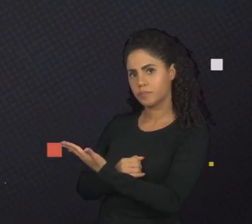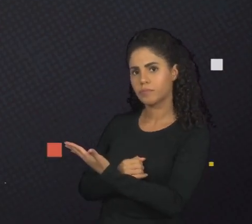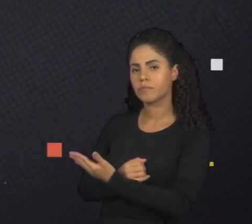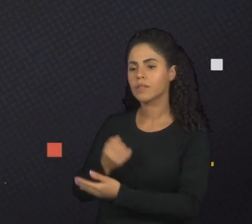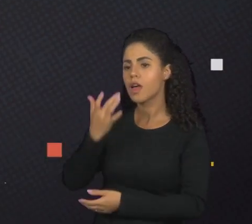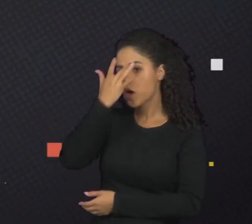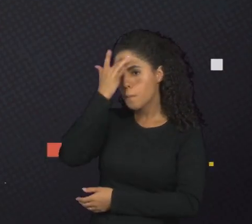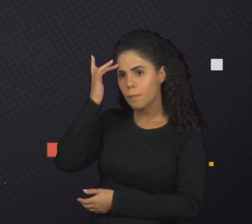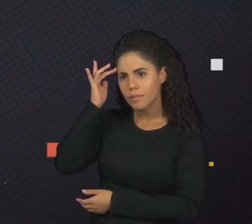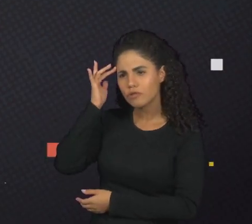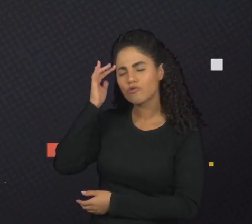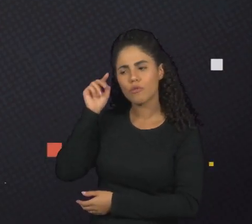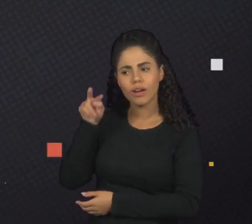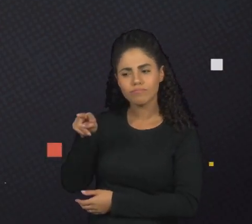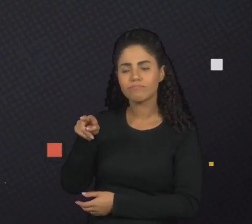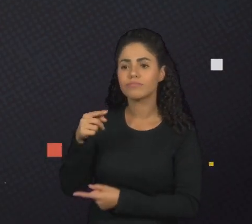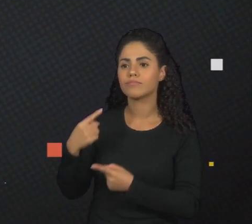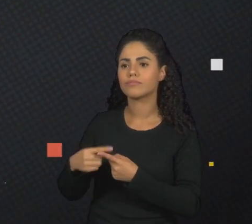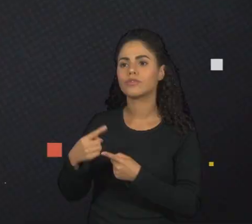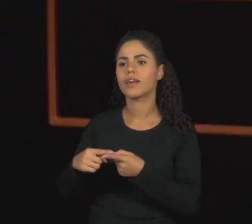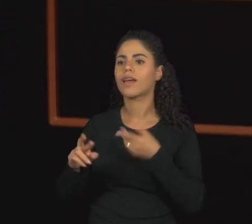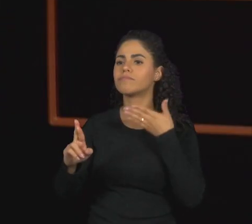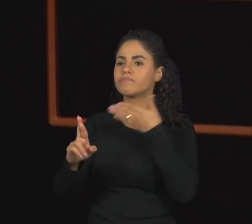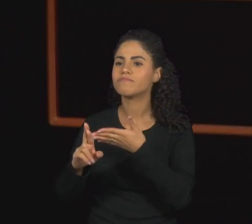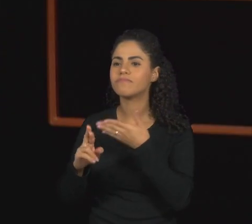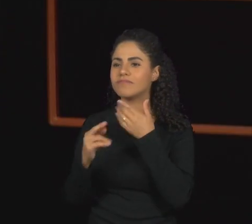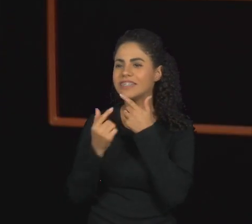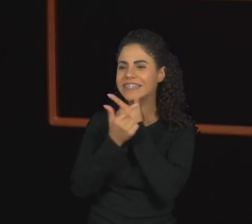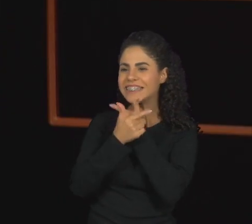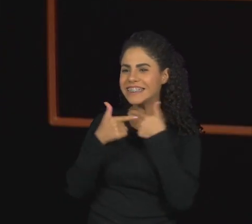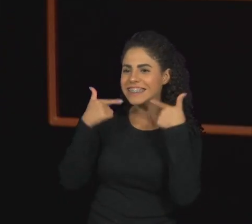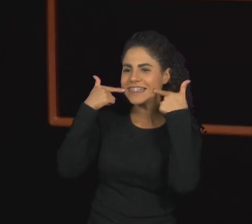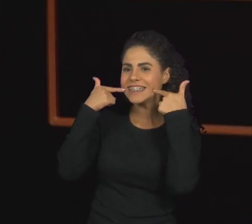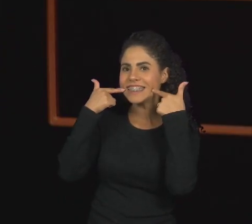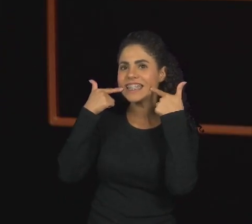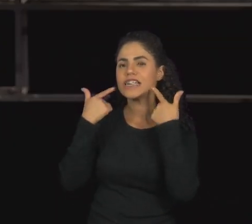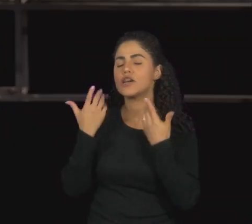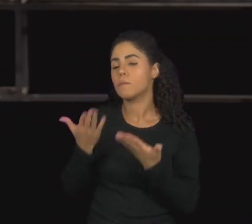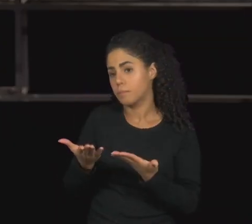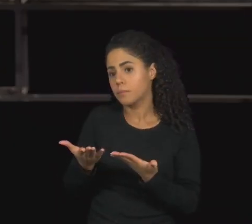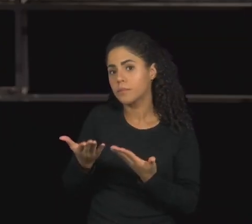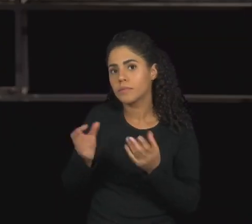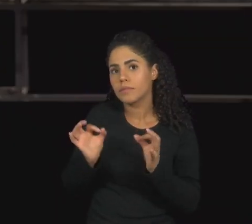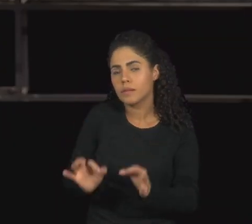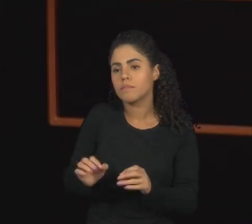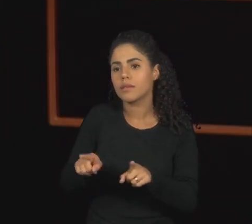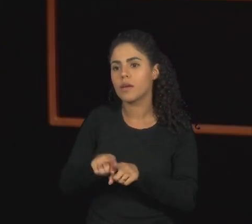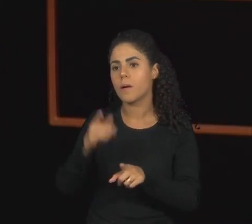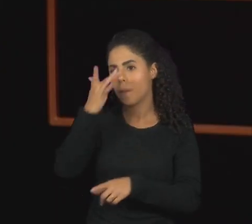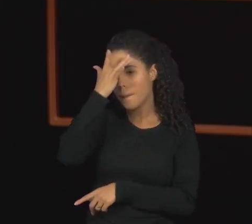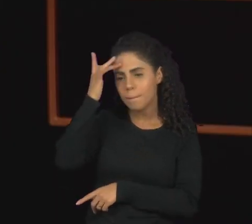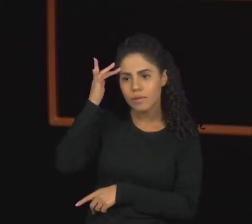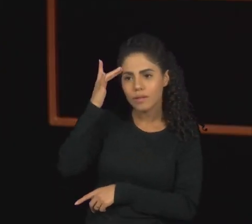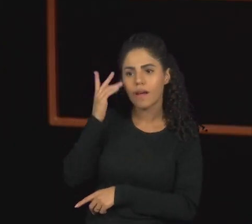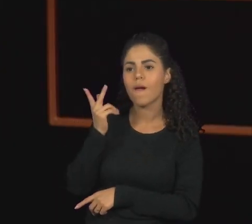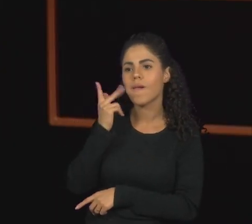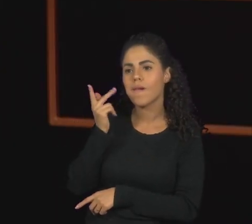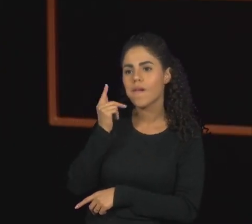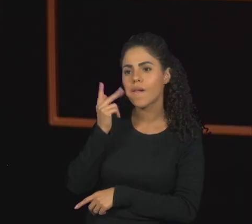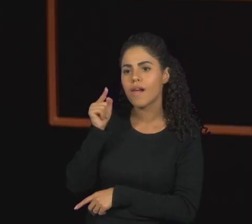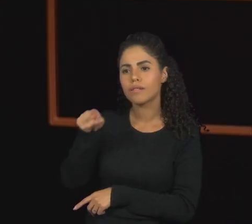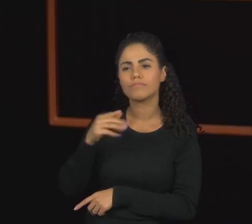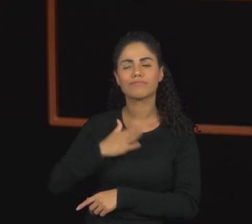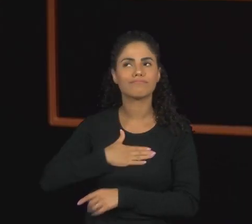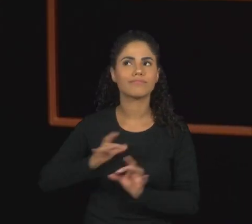comovente, porque era uma figura muito carismática, Frágil. um frade cearense, né,